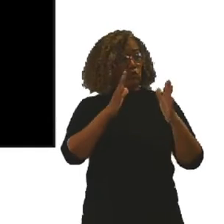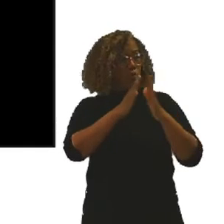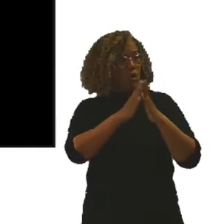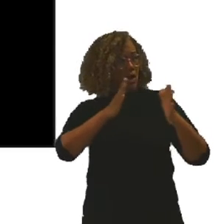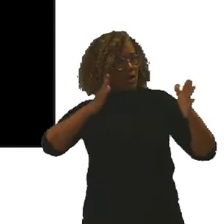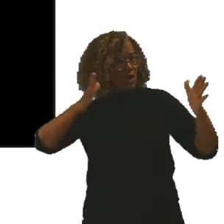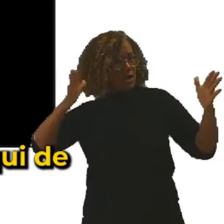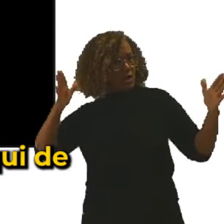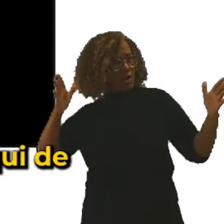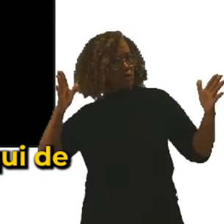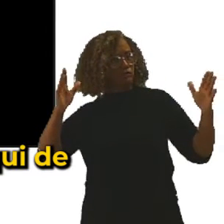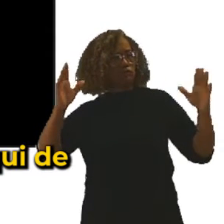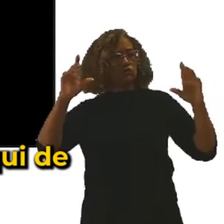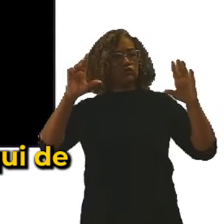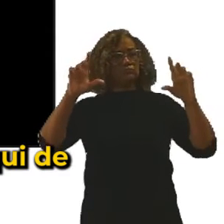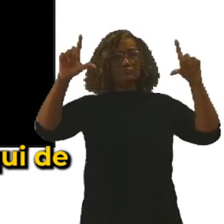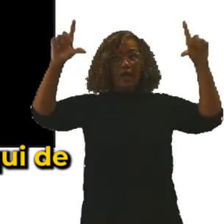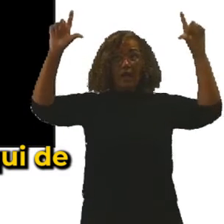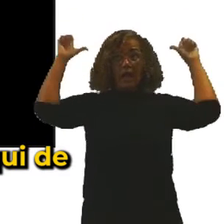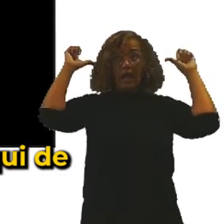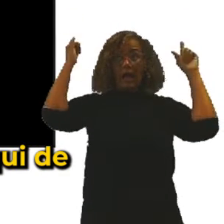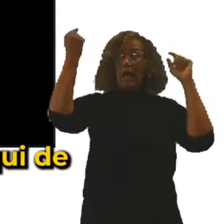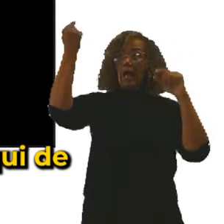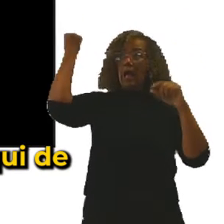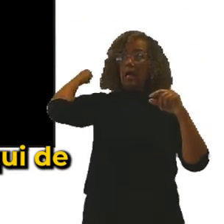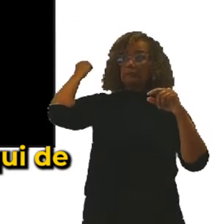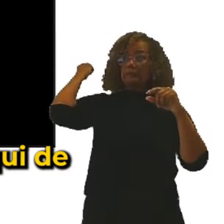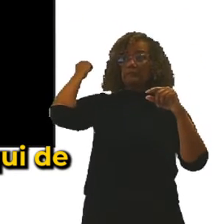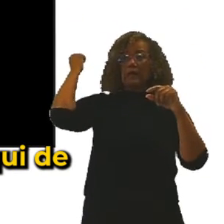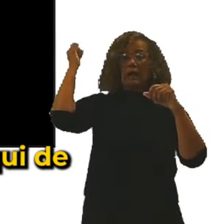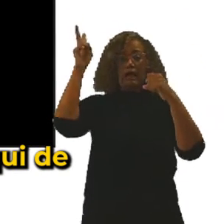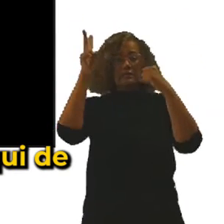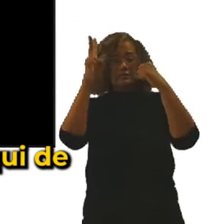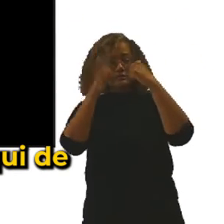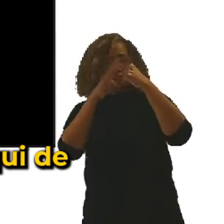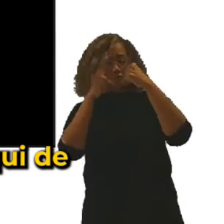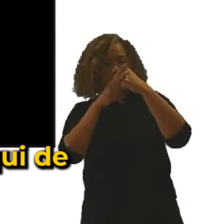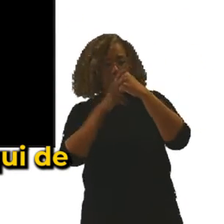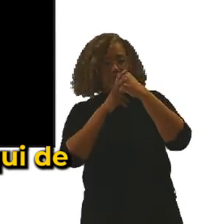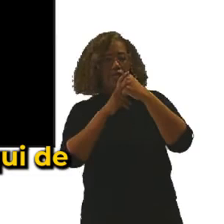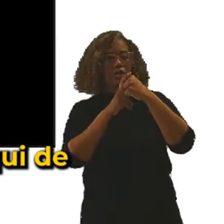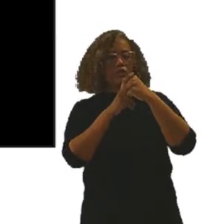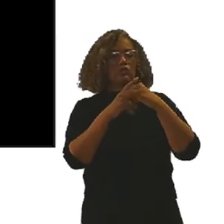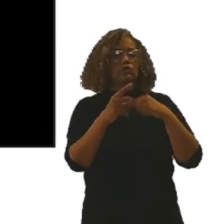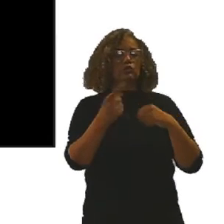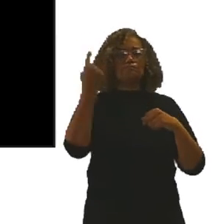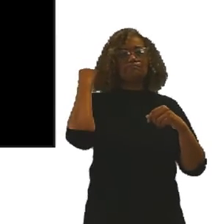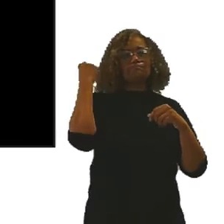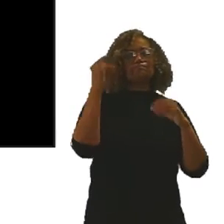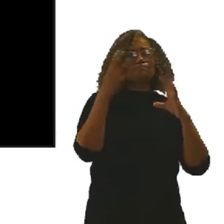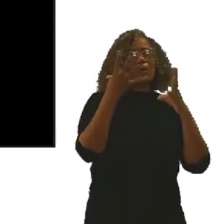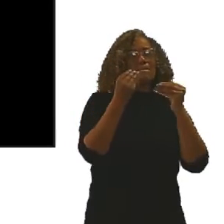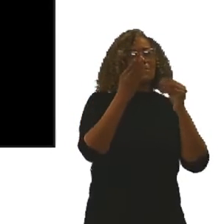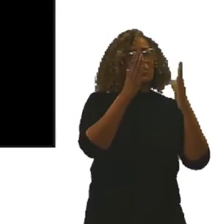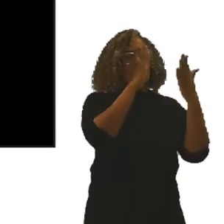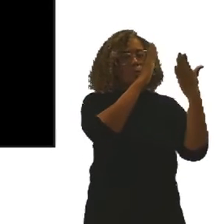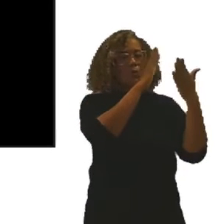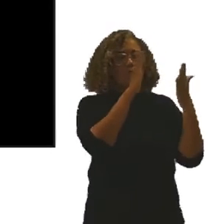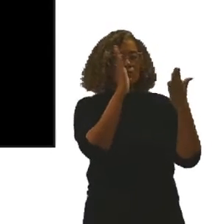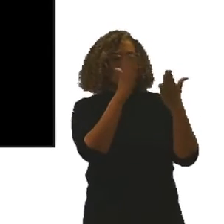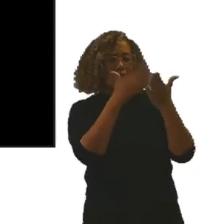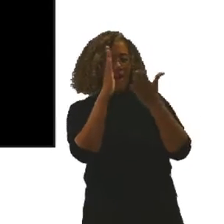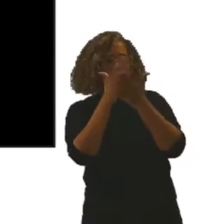a minha estante ela é toda espelhada, eu estou ladeada aqui de livros, e na